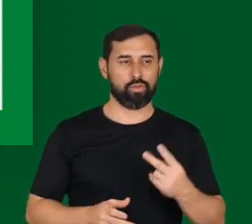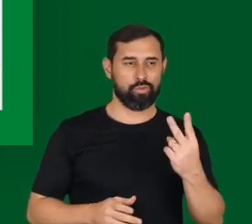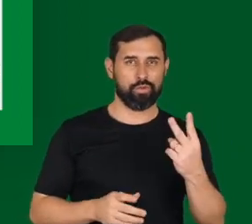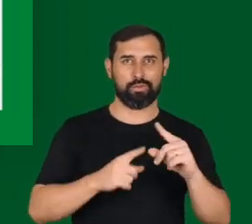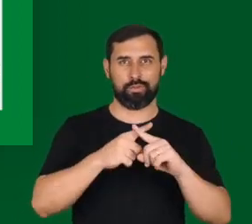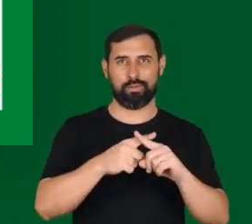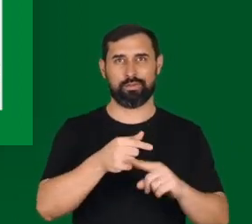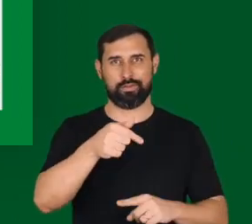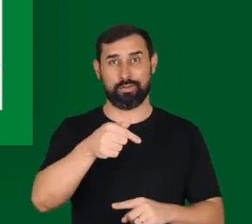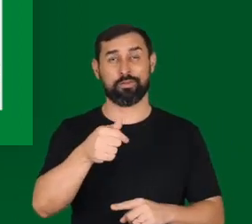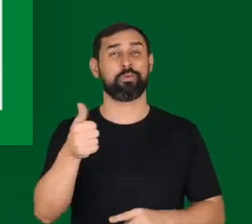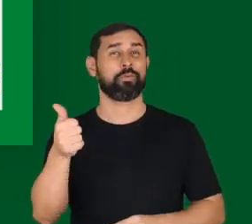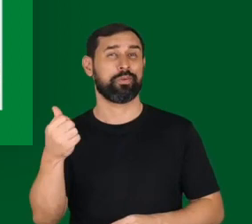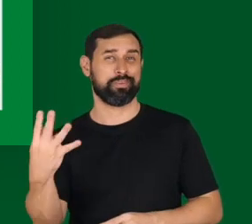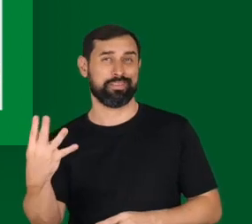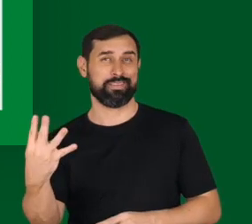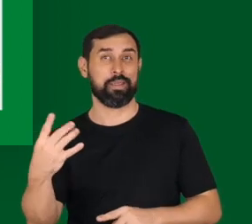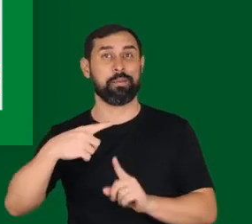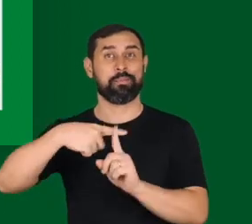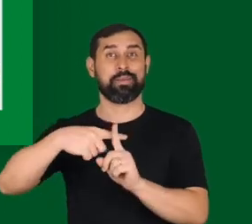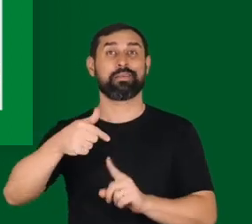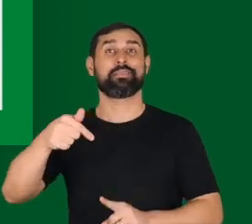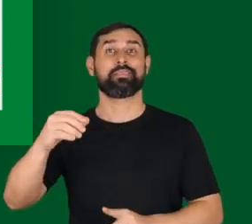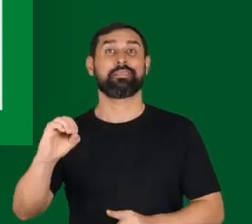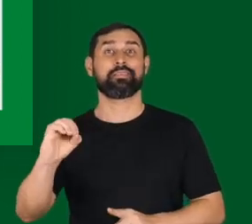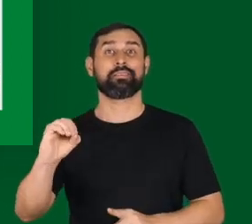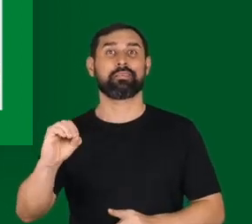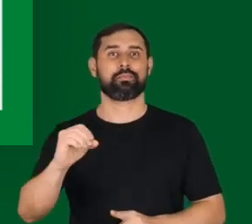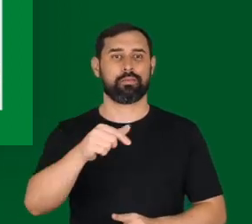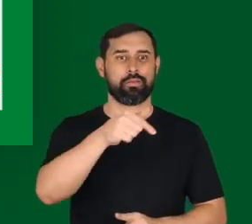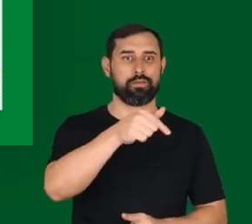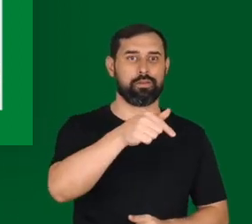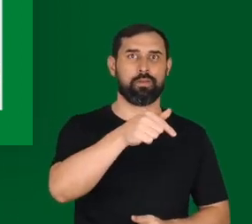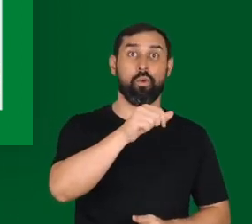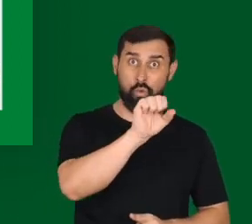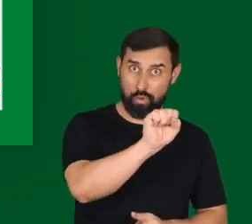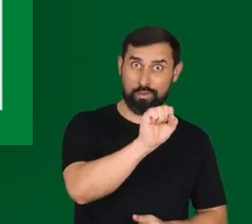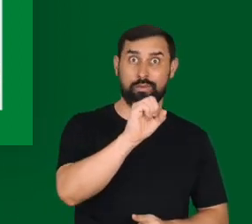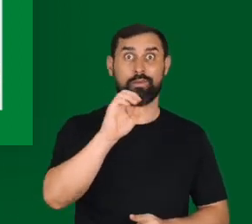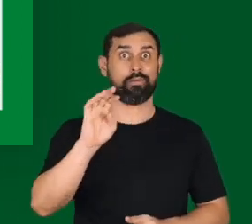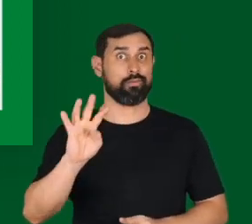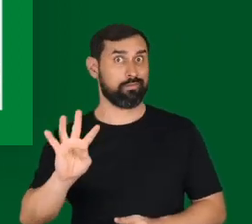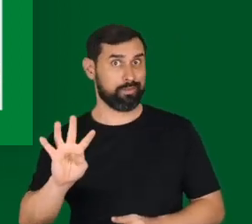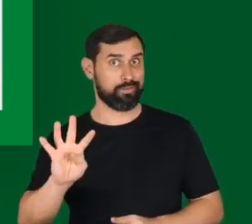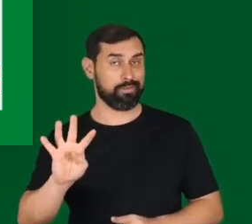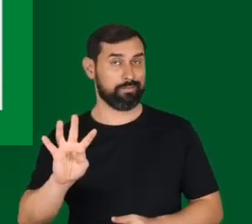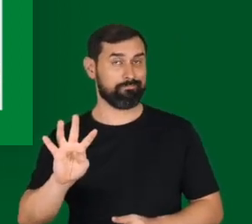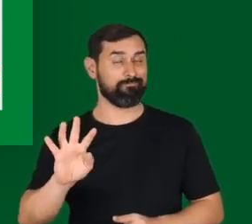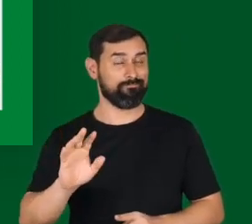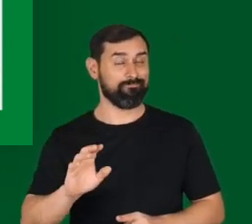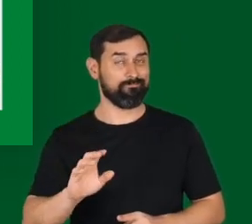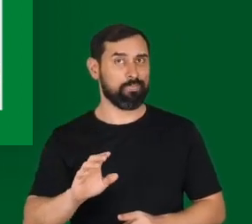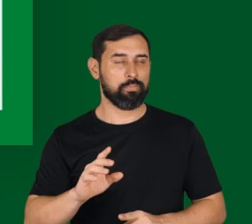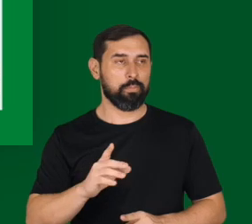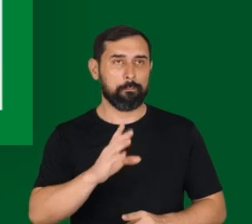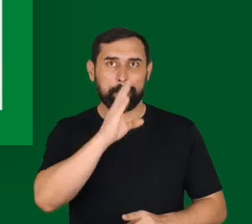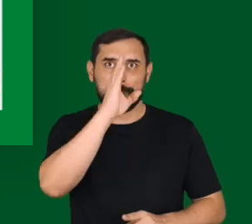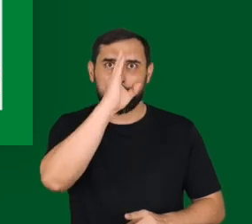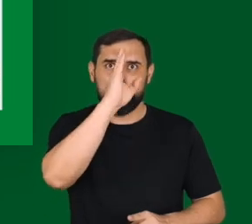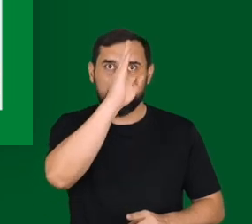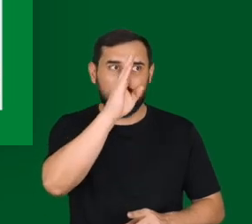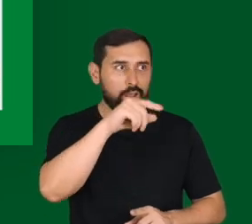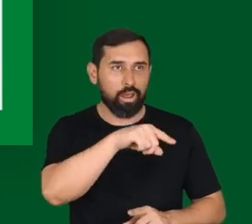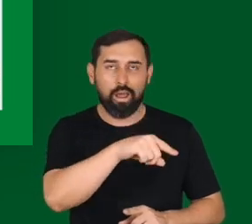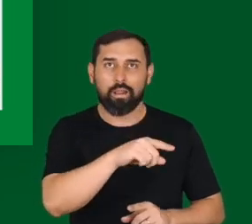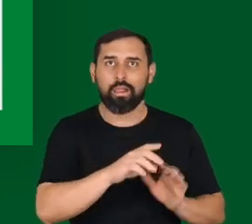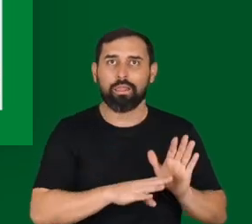vezes 7, 14, mais 70, seria 74, 84 ali, o ideal de PA sistólica. Então, a